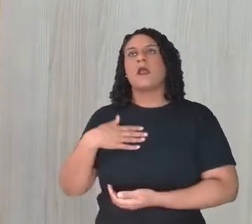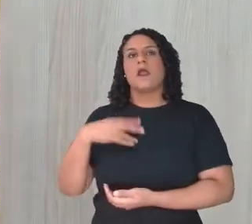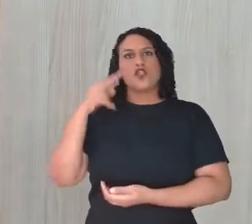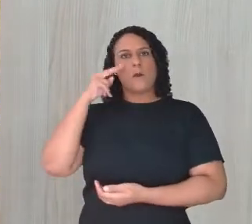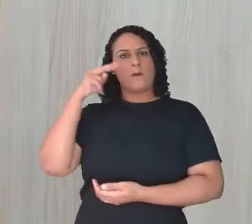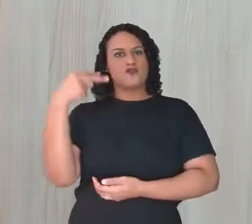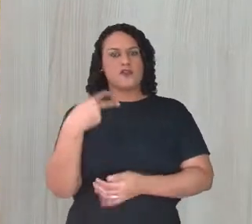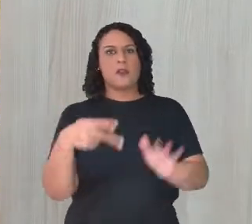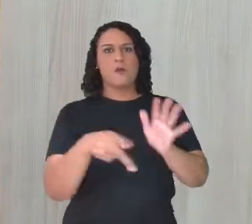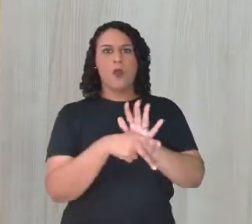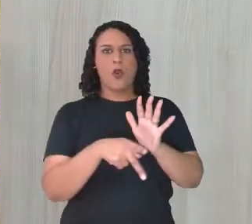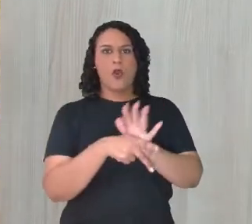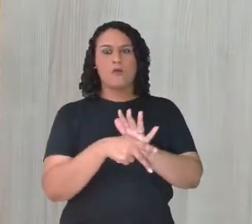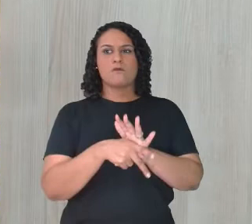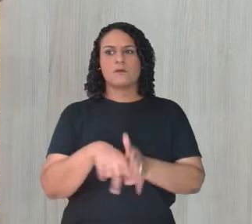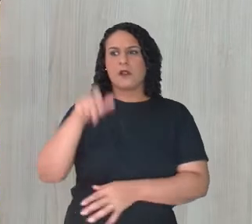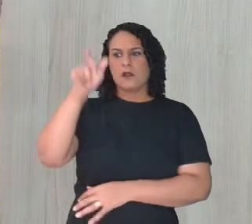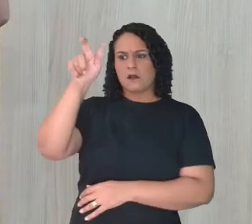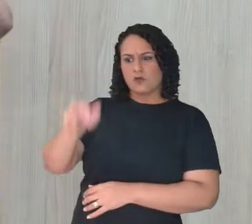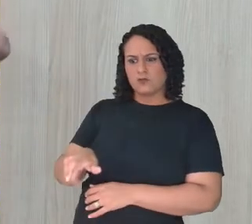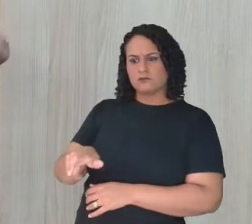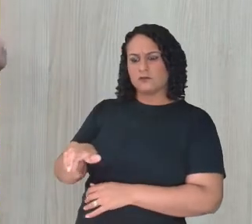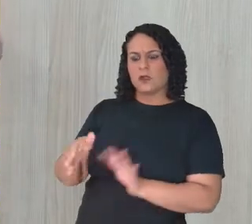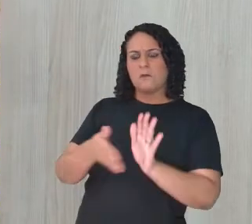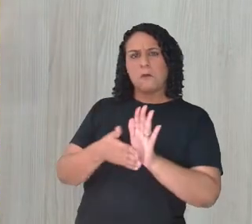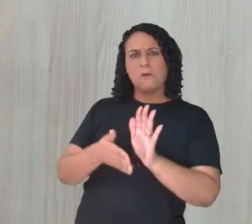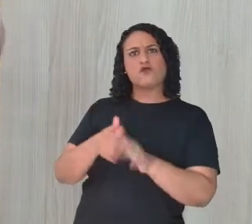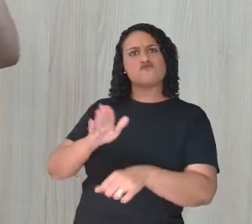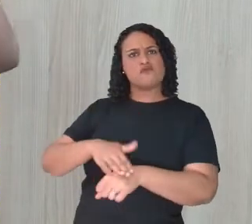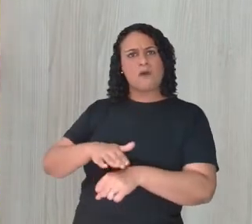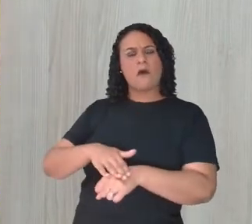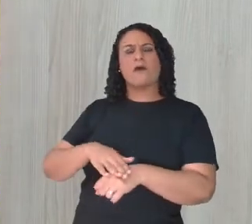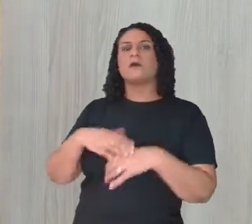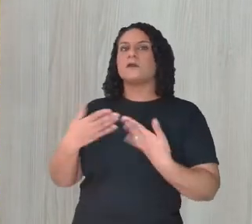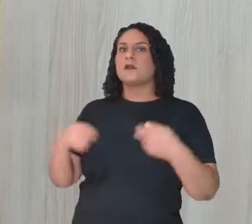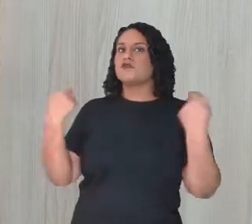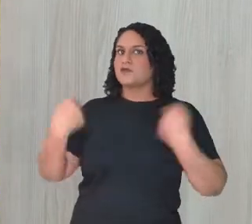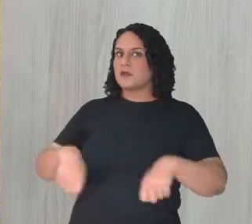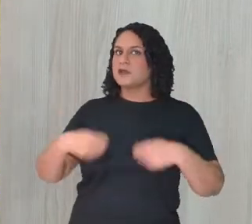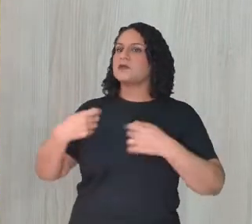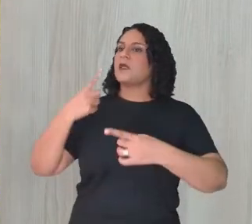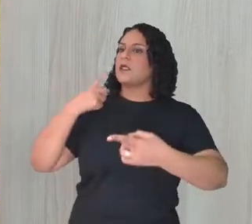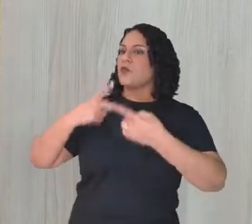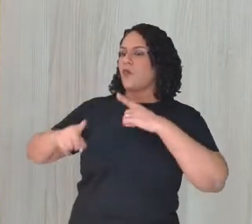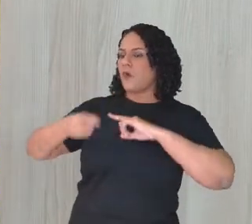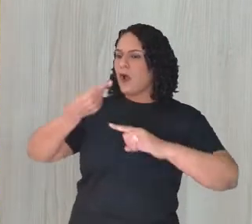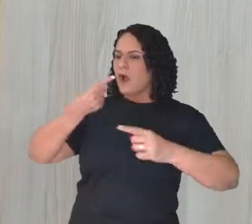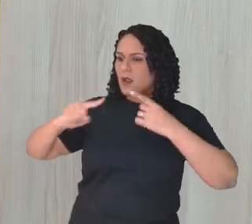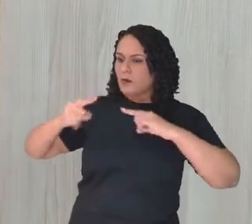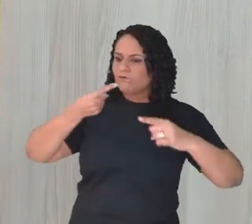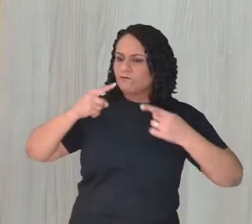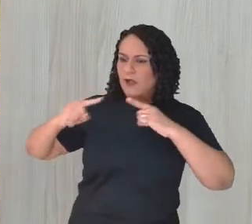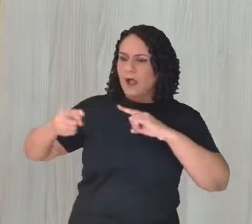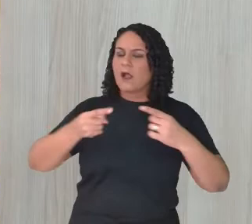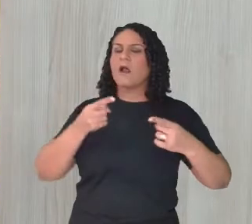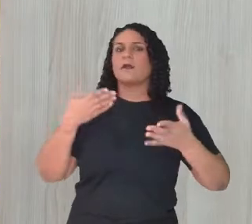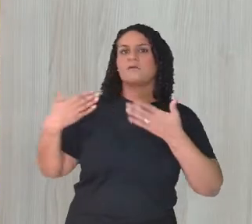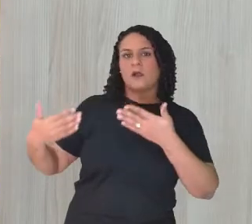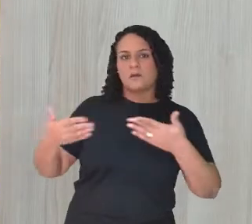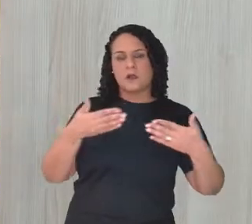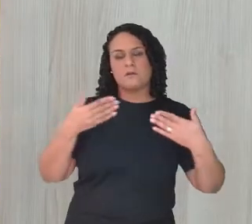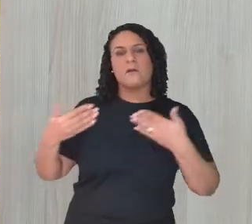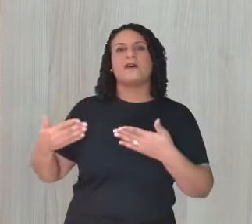minha proposta é essa, a do outro candidato é outra. Então, aqui a gente precisa de o quê? Um diálogo, uma conversa,